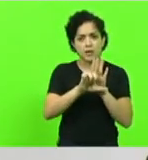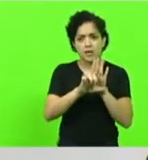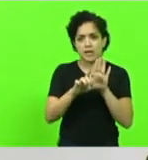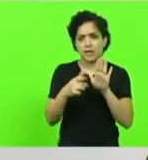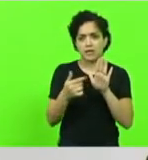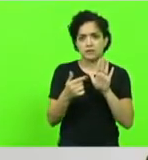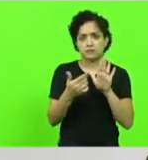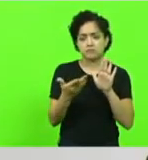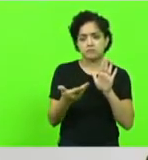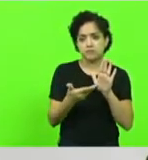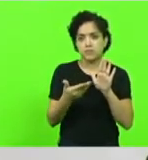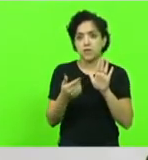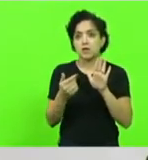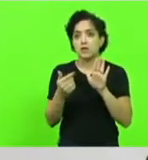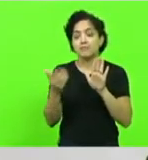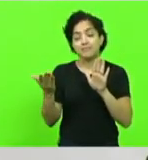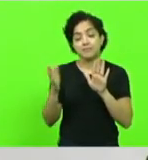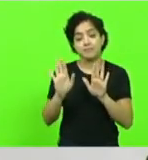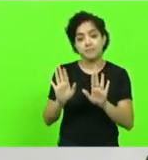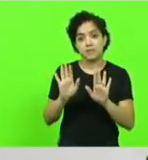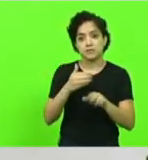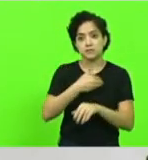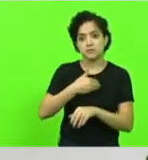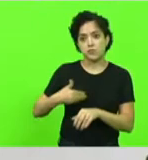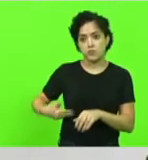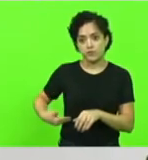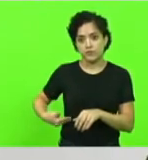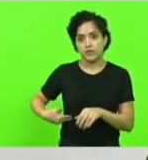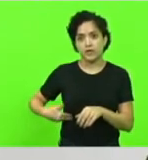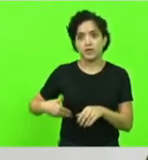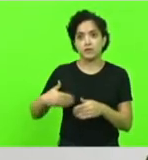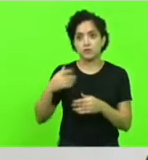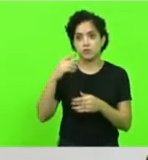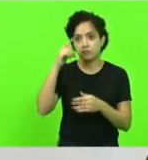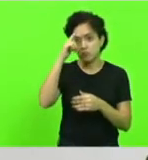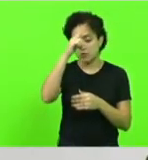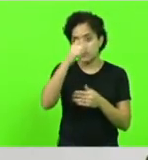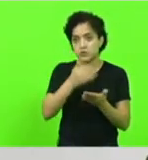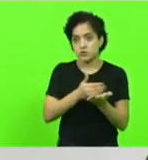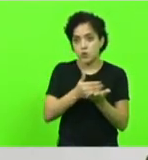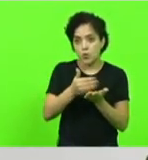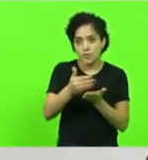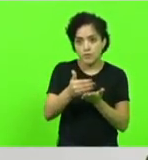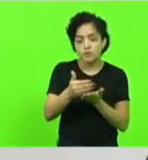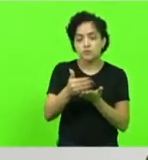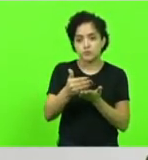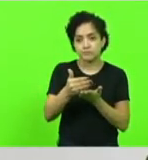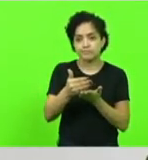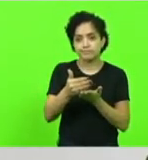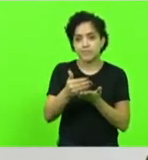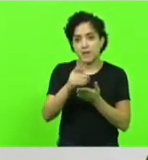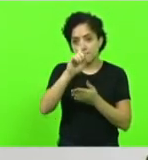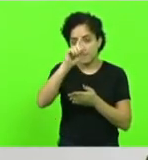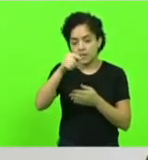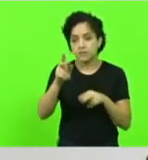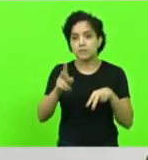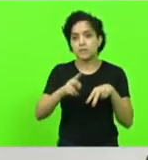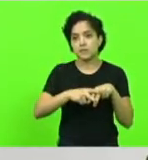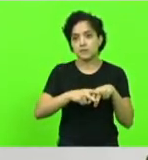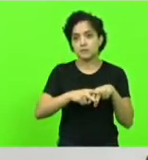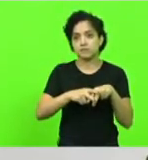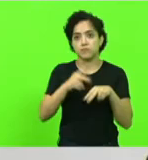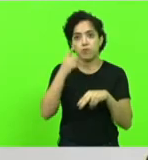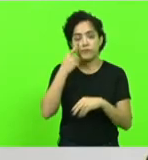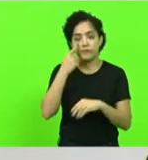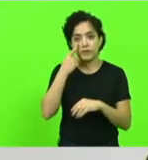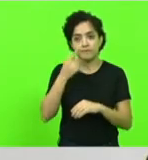o governo Moisés agora começou a prender também. Põe na tela.